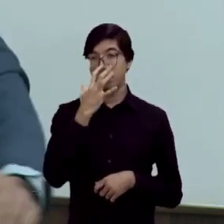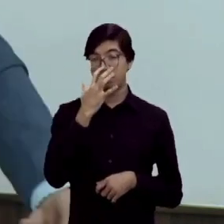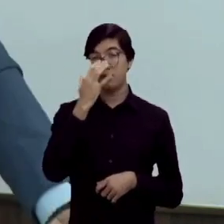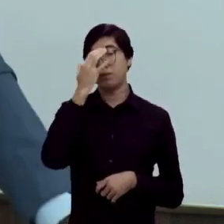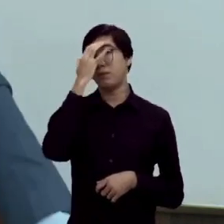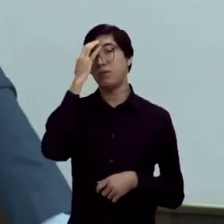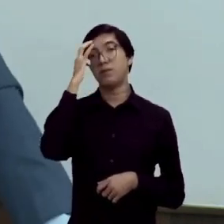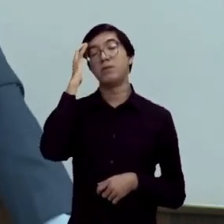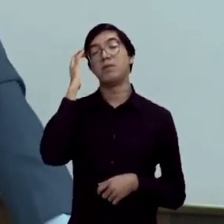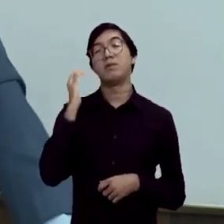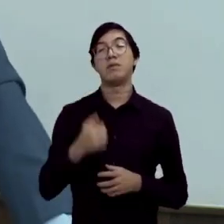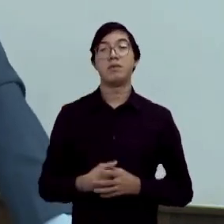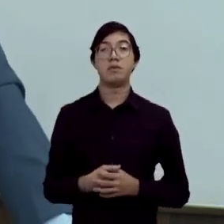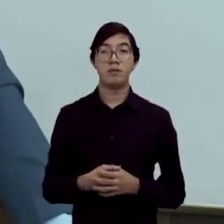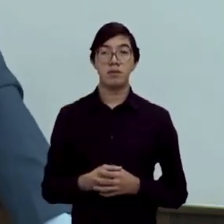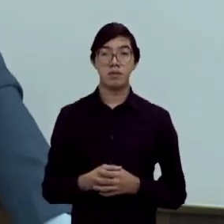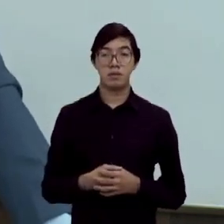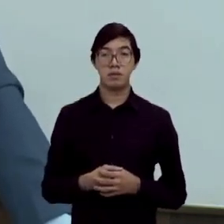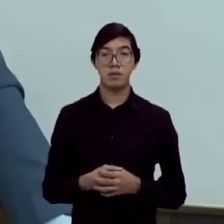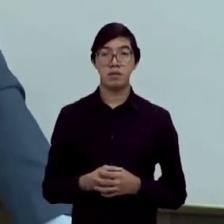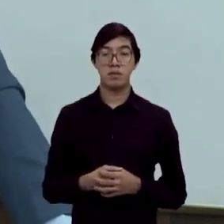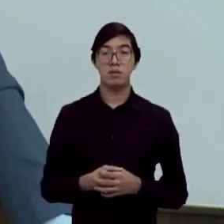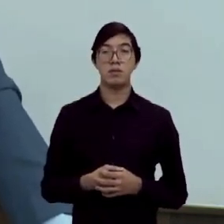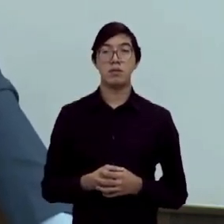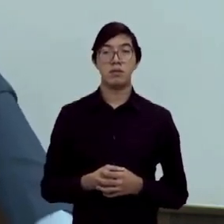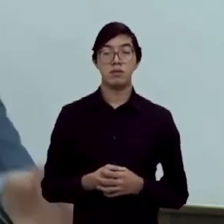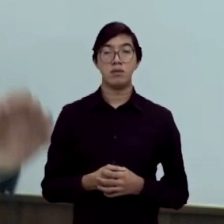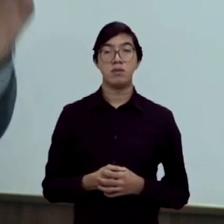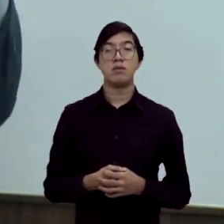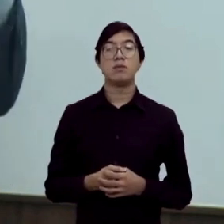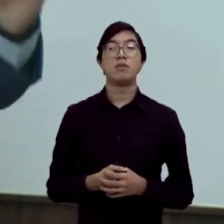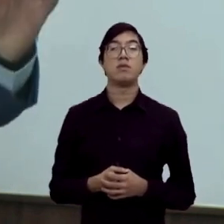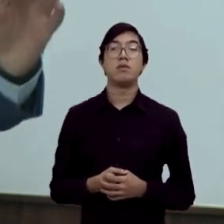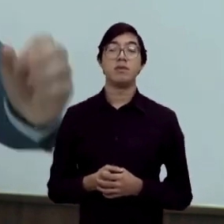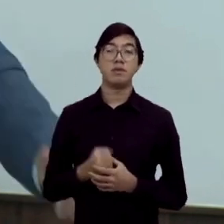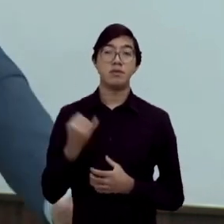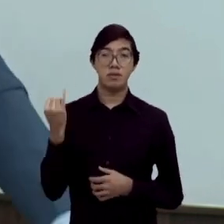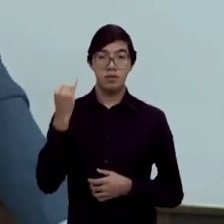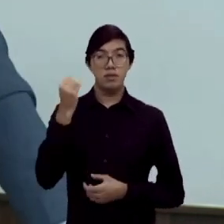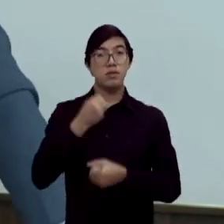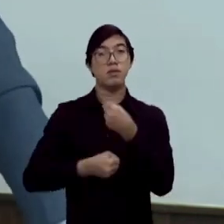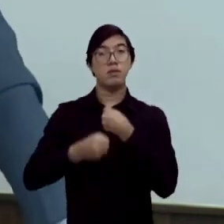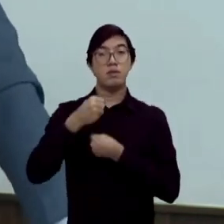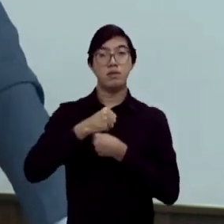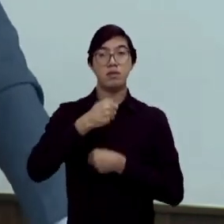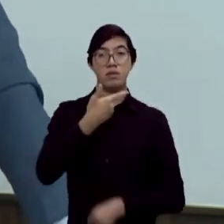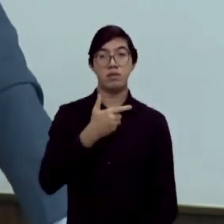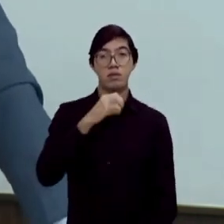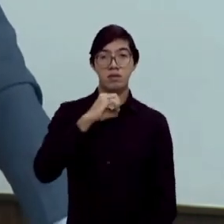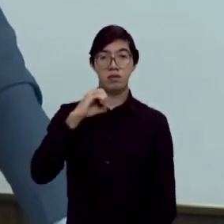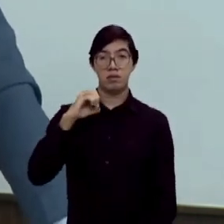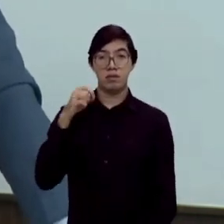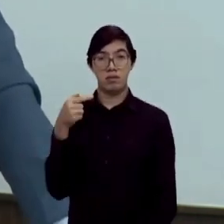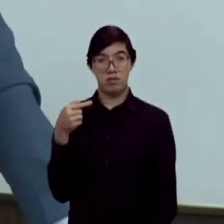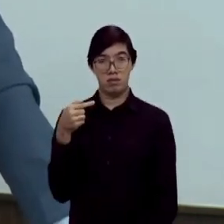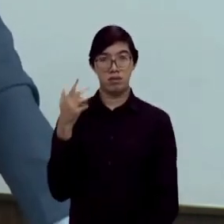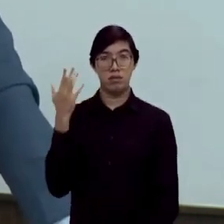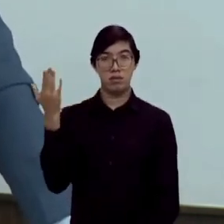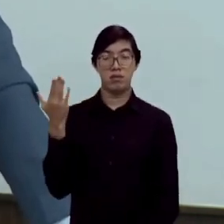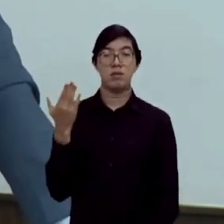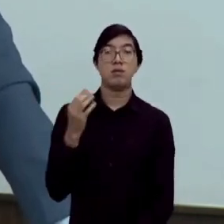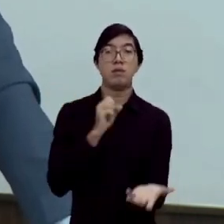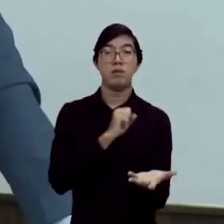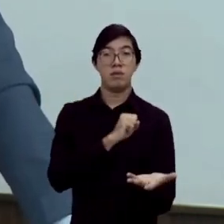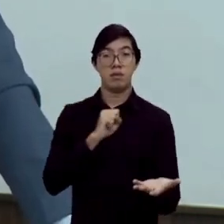Câmara, é um importante. Em 2007, no início da gestão do governador